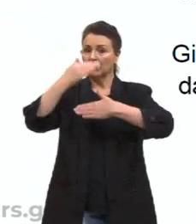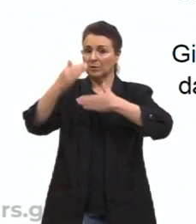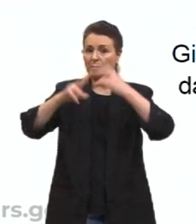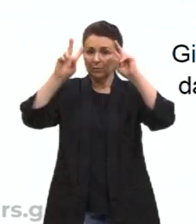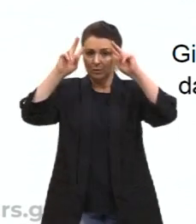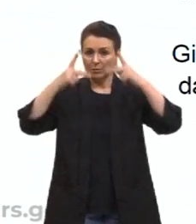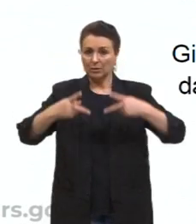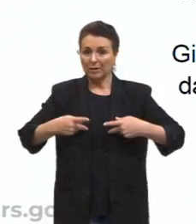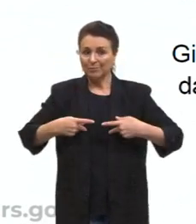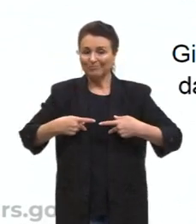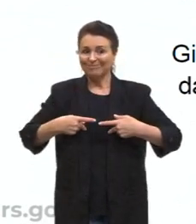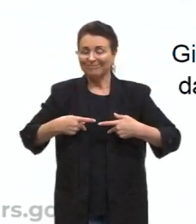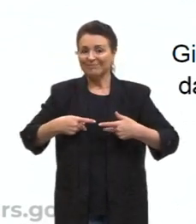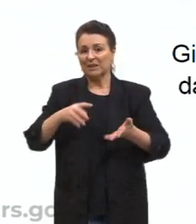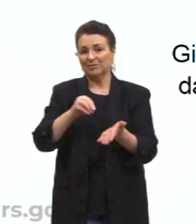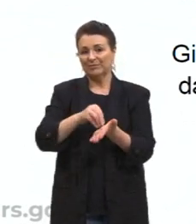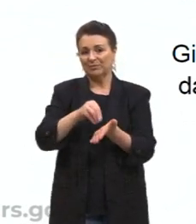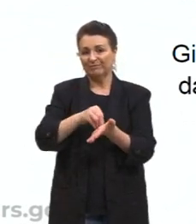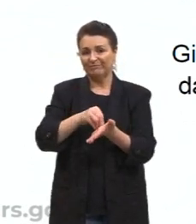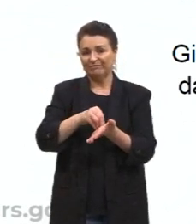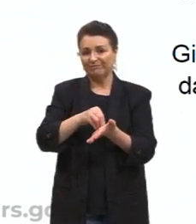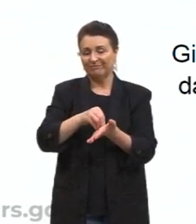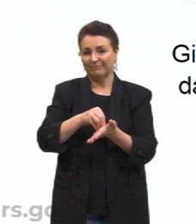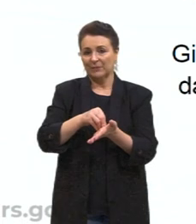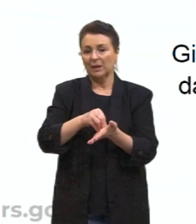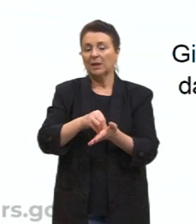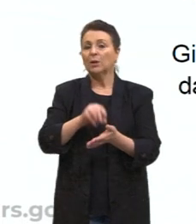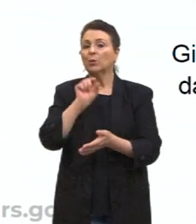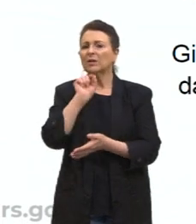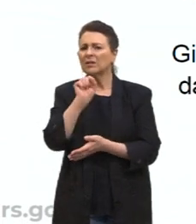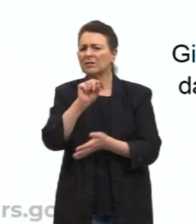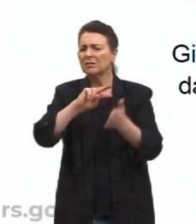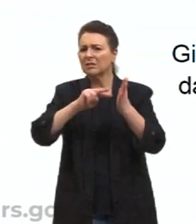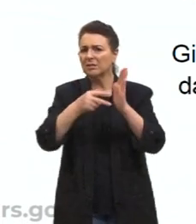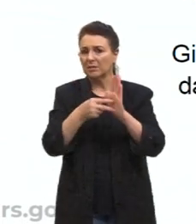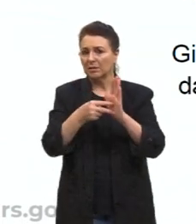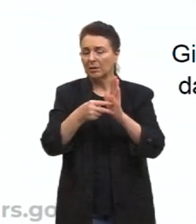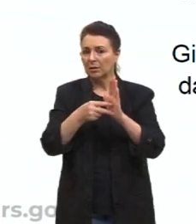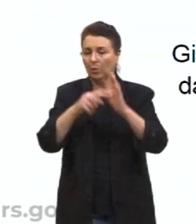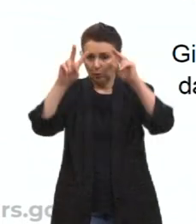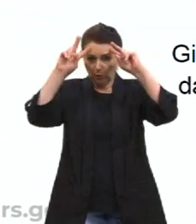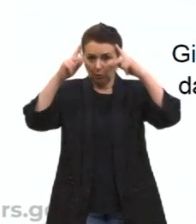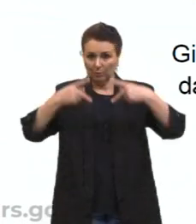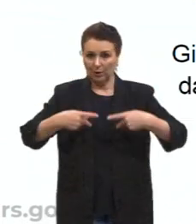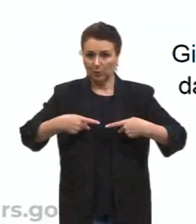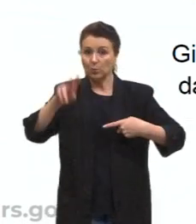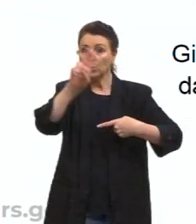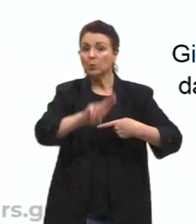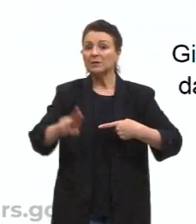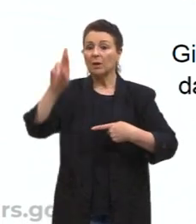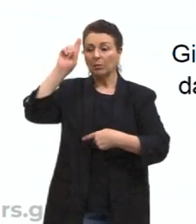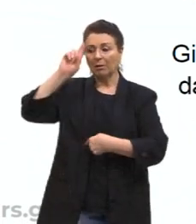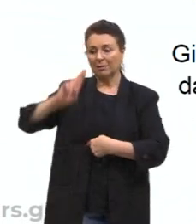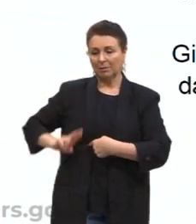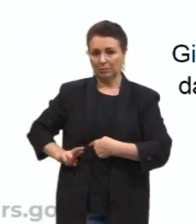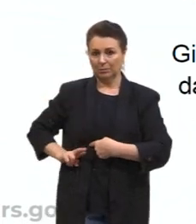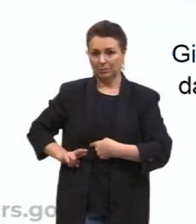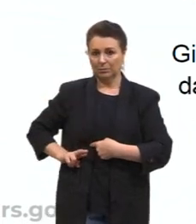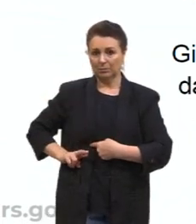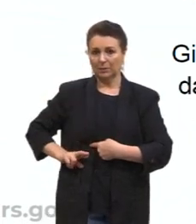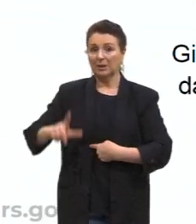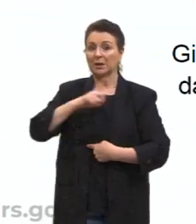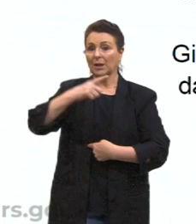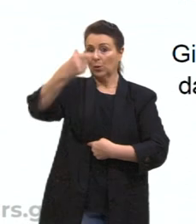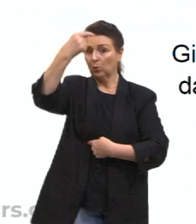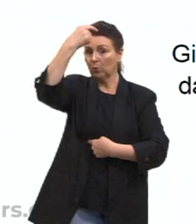que quer ser emancipação que o ser humano através da razão né teria consciência e seria emancipado